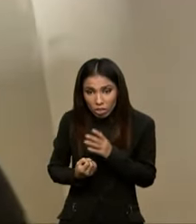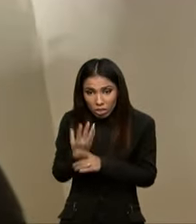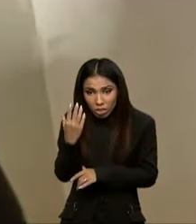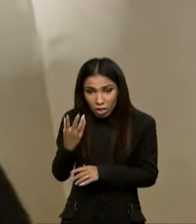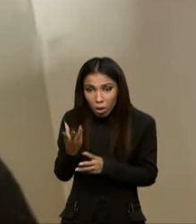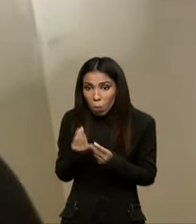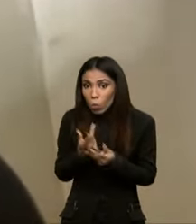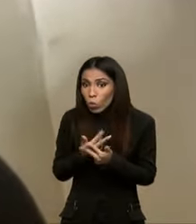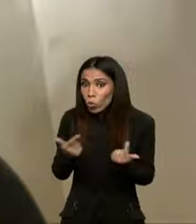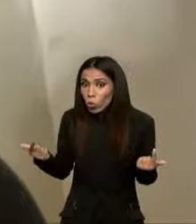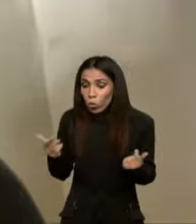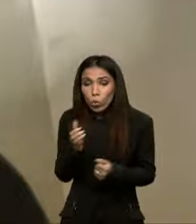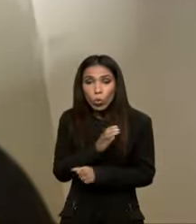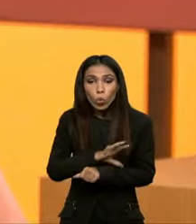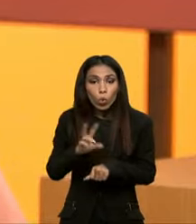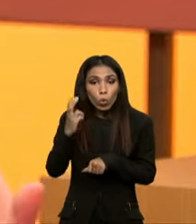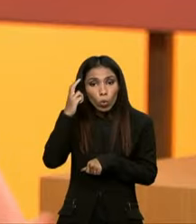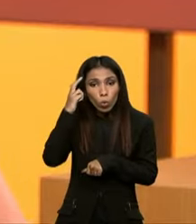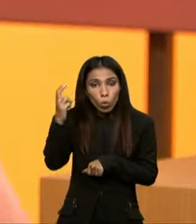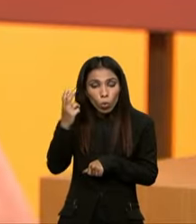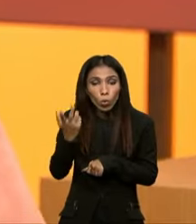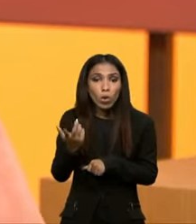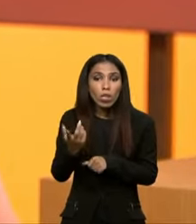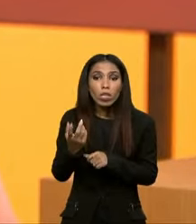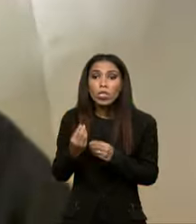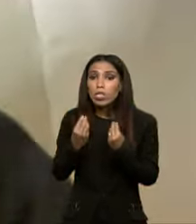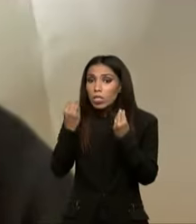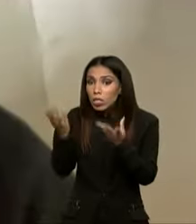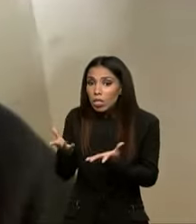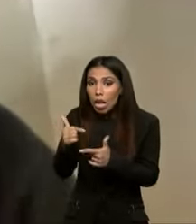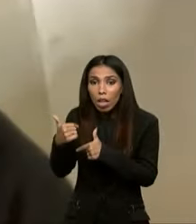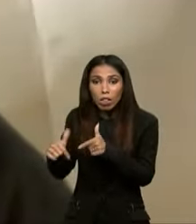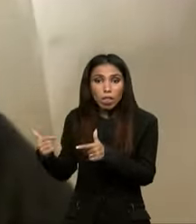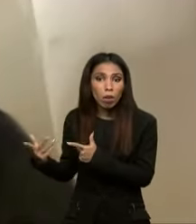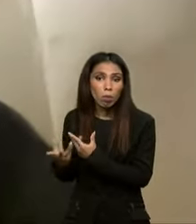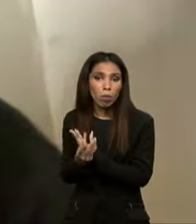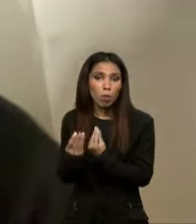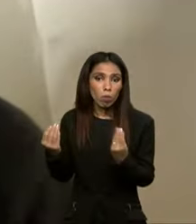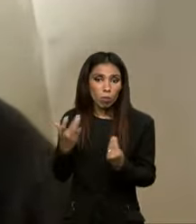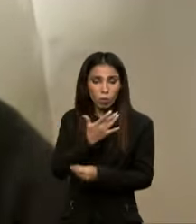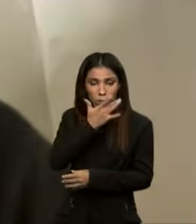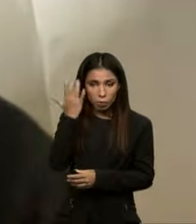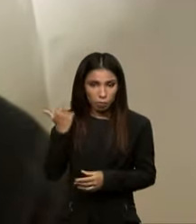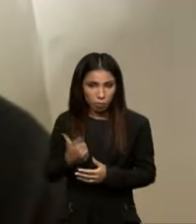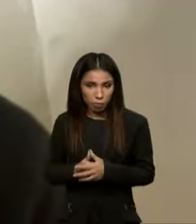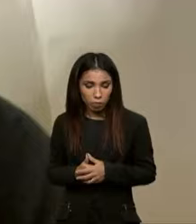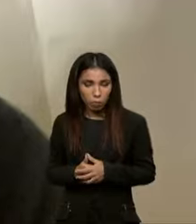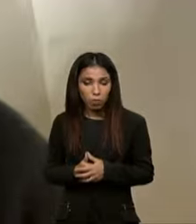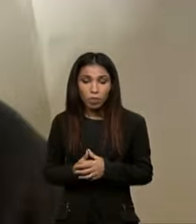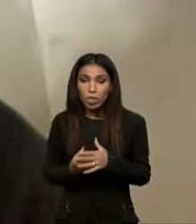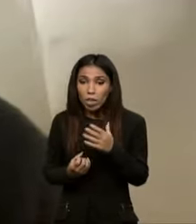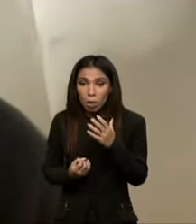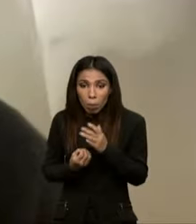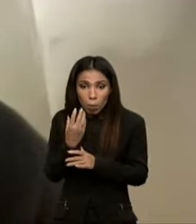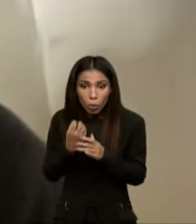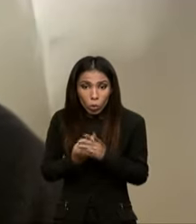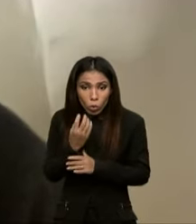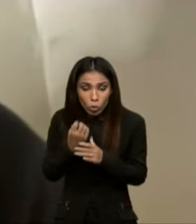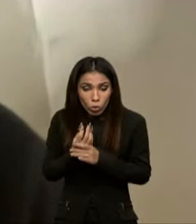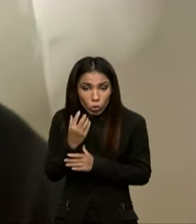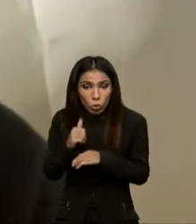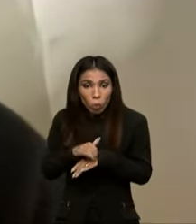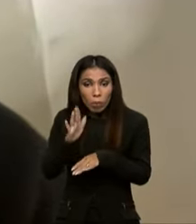É. O setor cultural que produz a gente muito dá de emprego, e produziria muito mais. E produziria muito mais esse